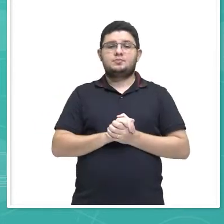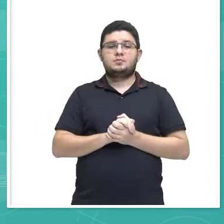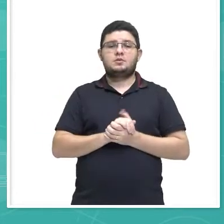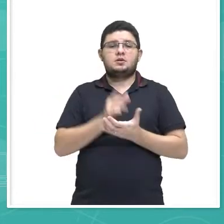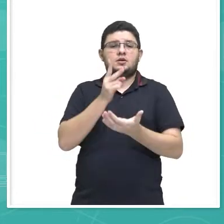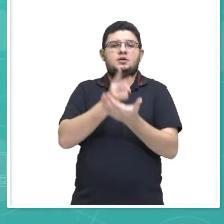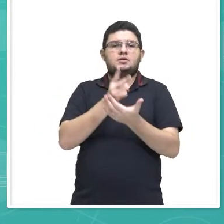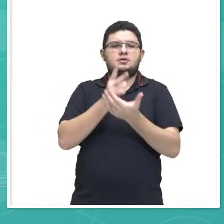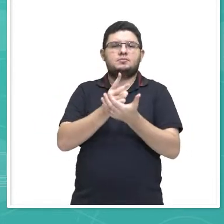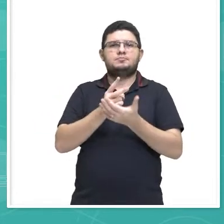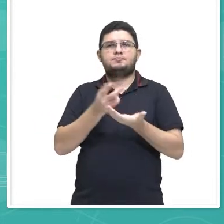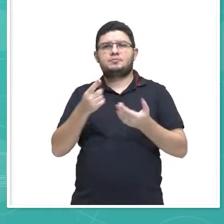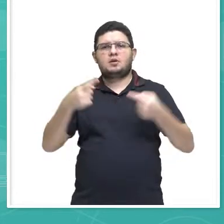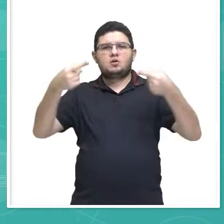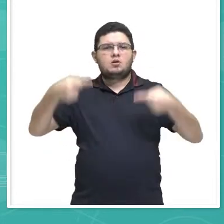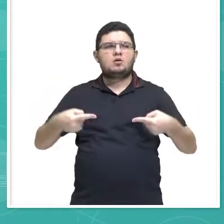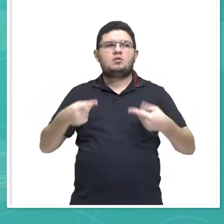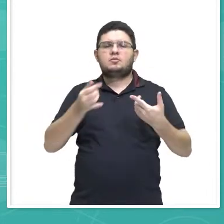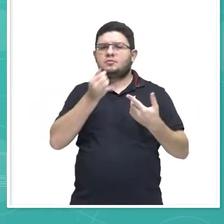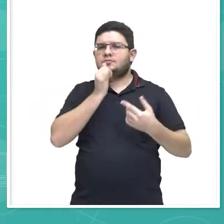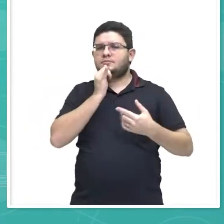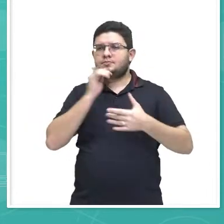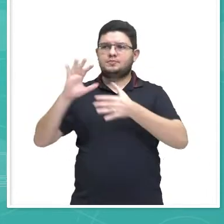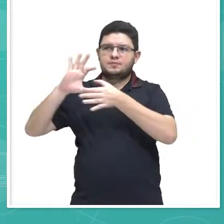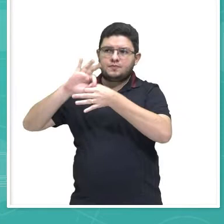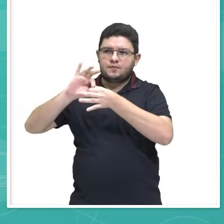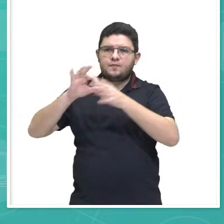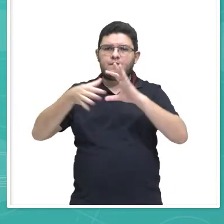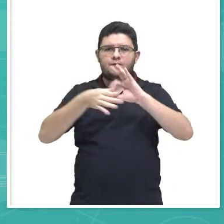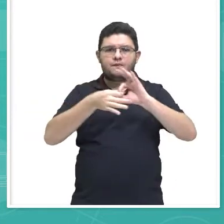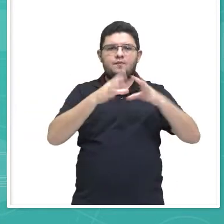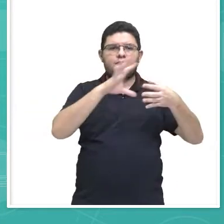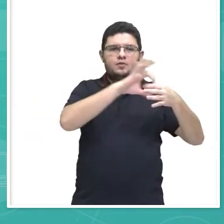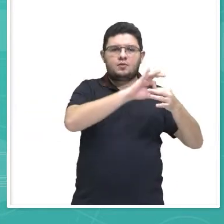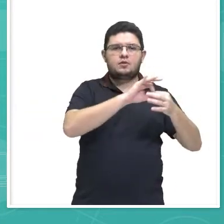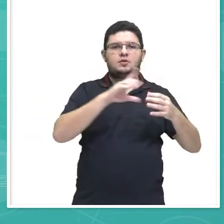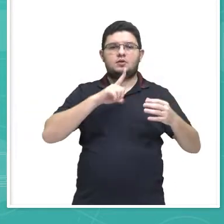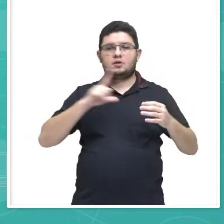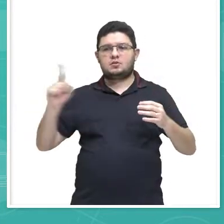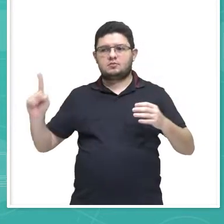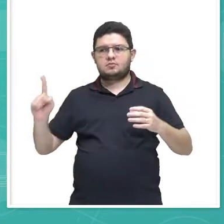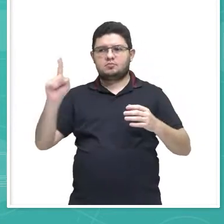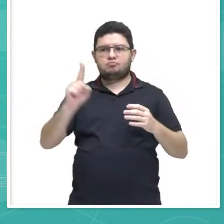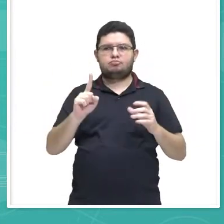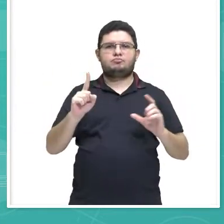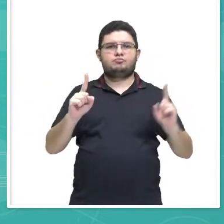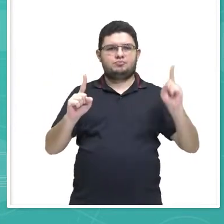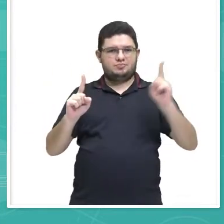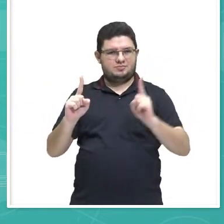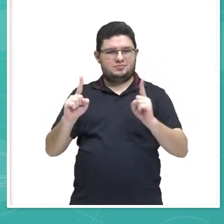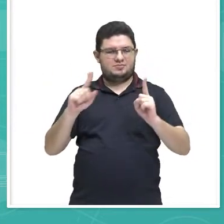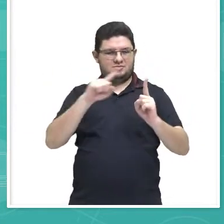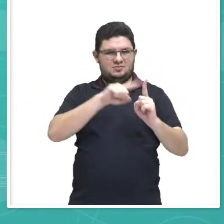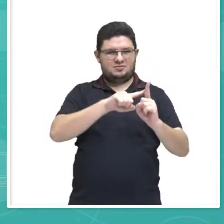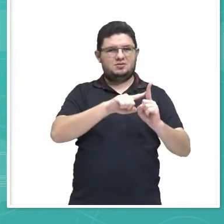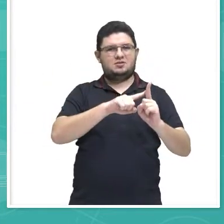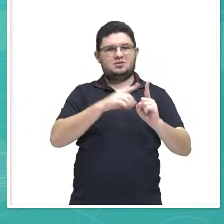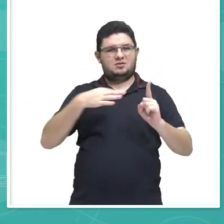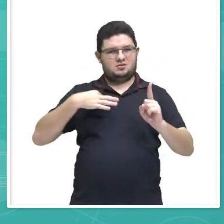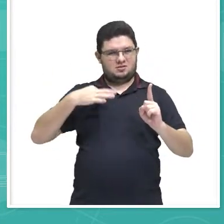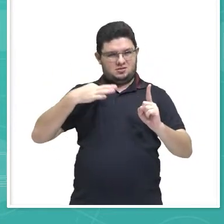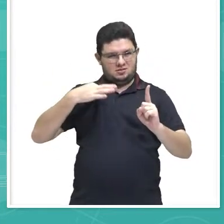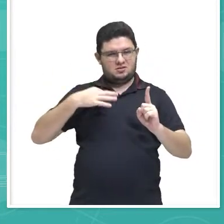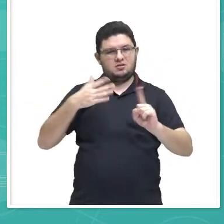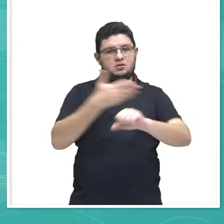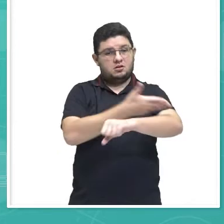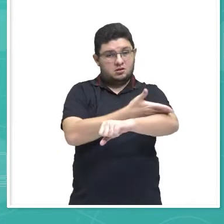das Olimpíadas, por exemplo, você vai ver um judoca com o dogi na cor branca e outro com o